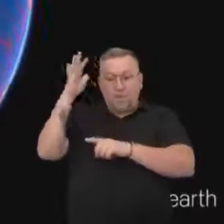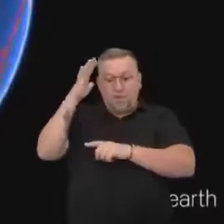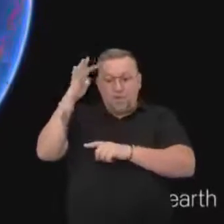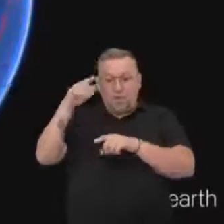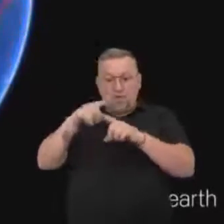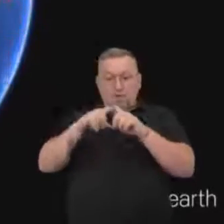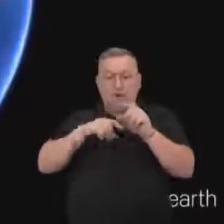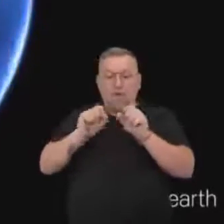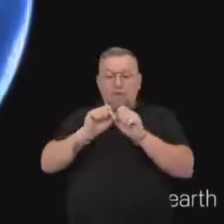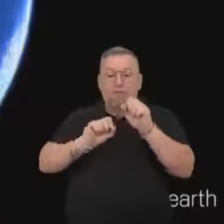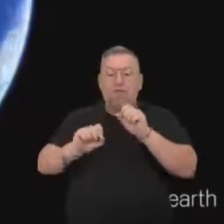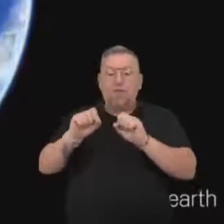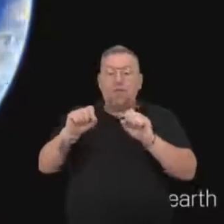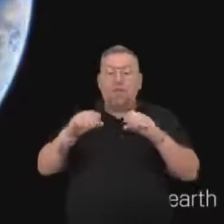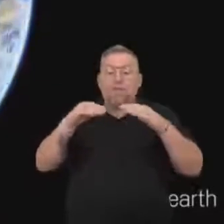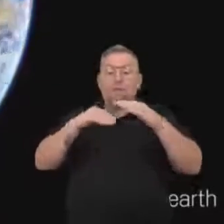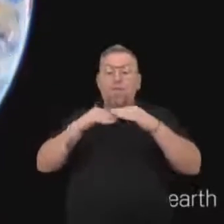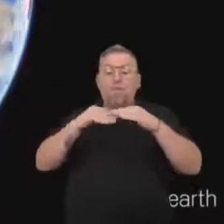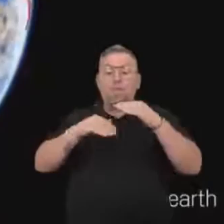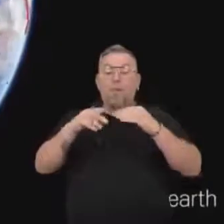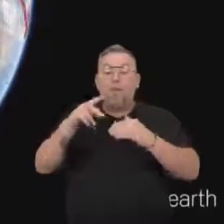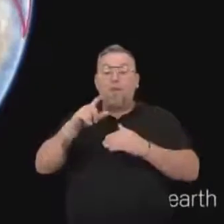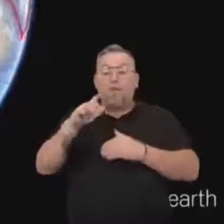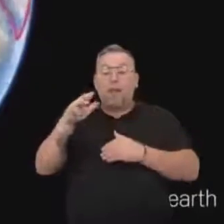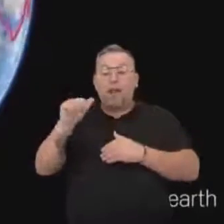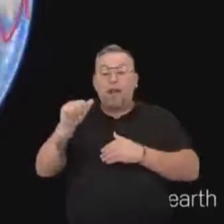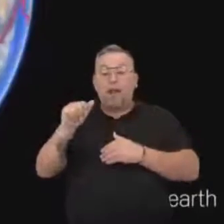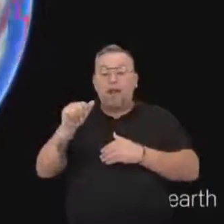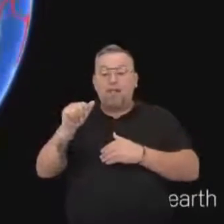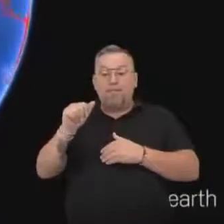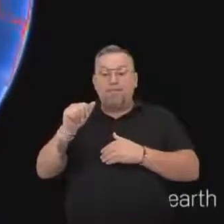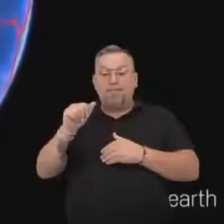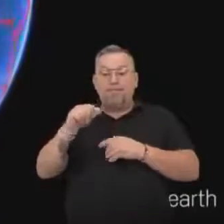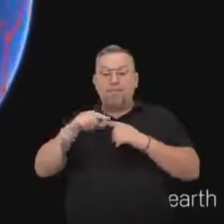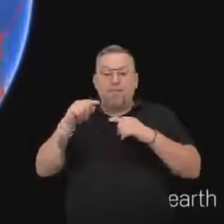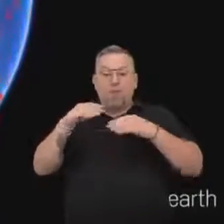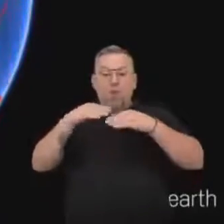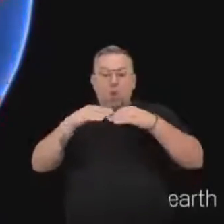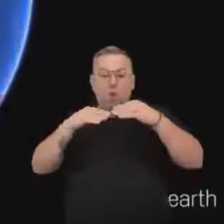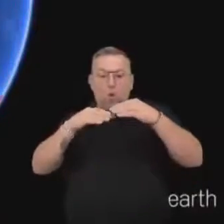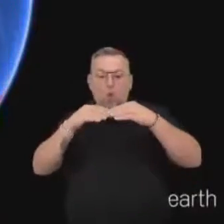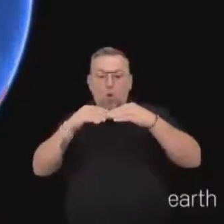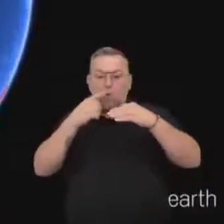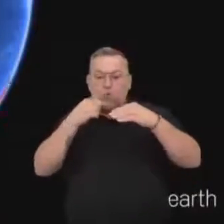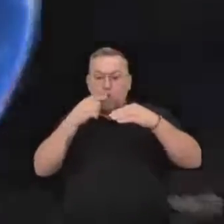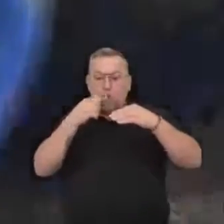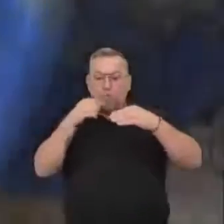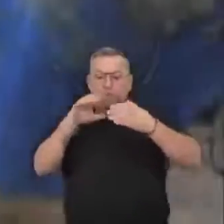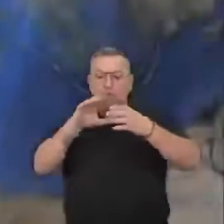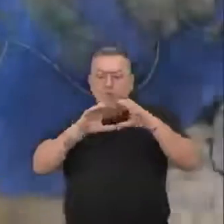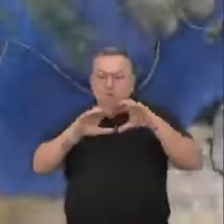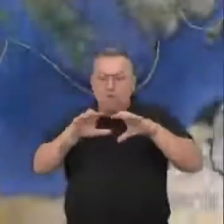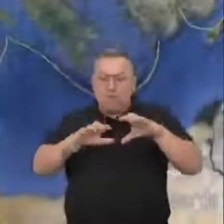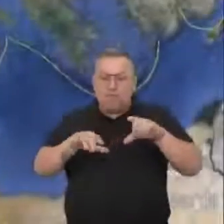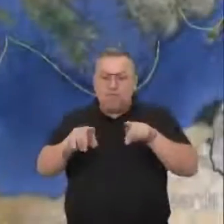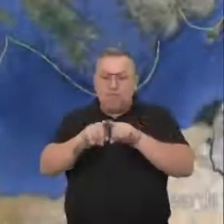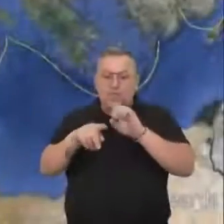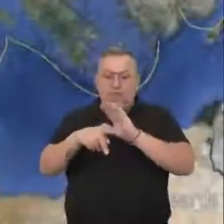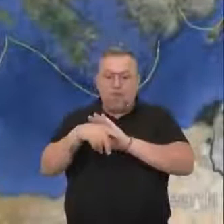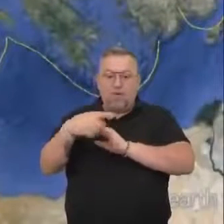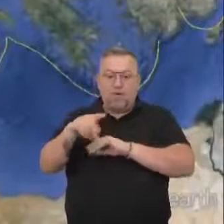continentes, e a teoria das placas tectônicas, né, ao mesmo tempo aí, né? Aí as linhas vermelhas mostrando aí a formação delas,